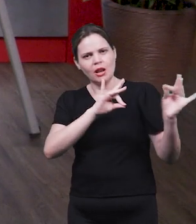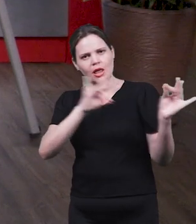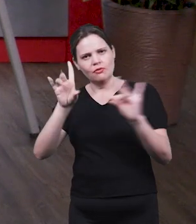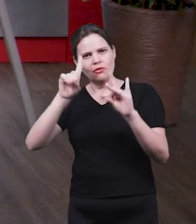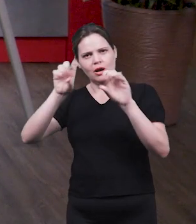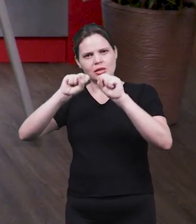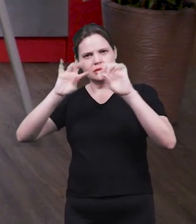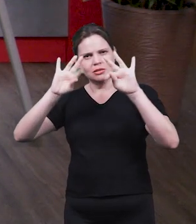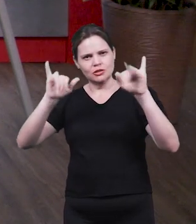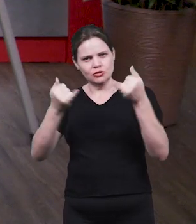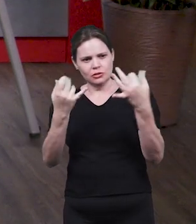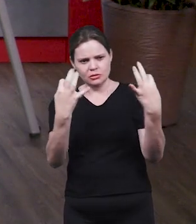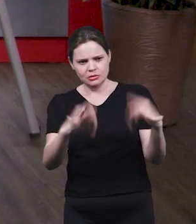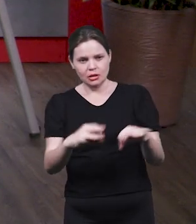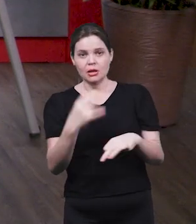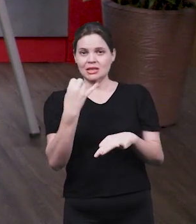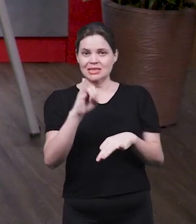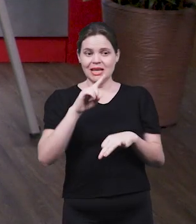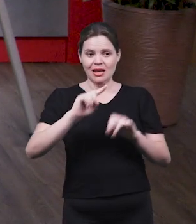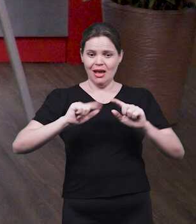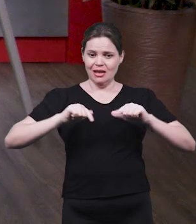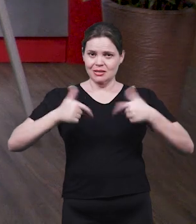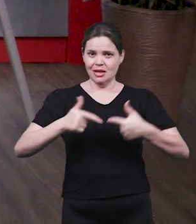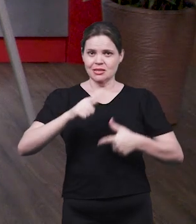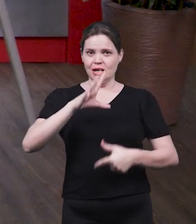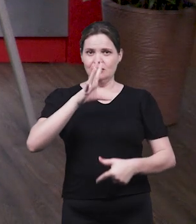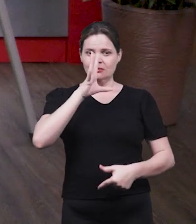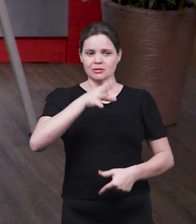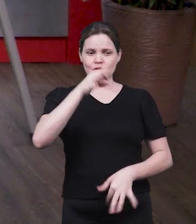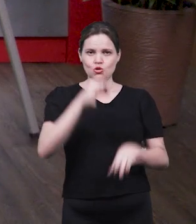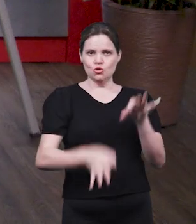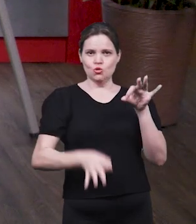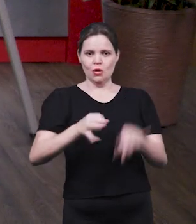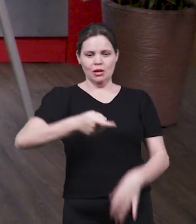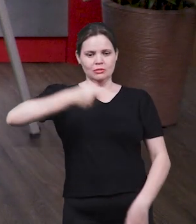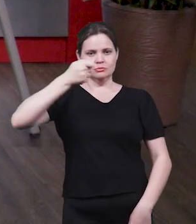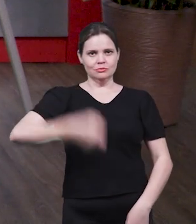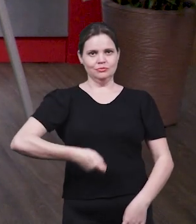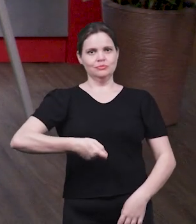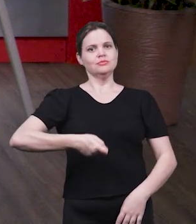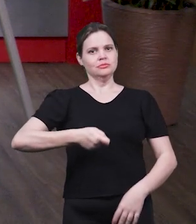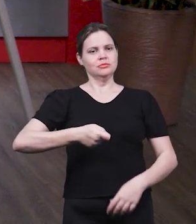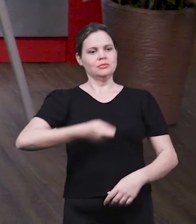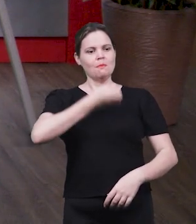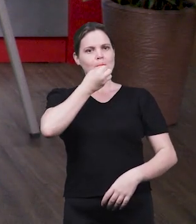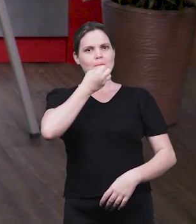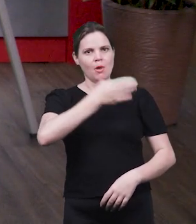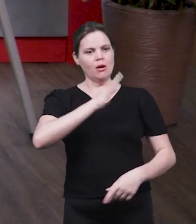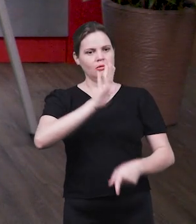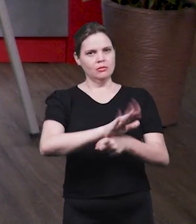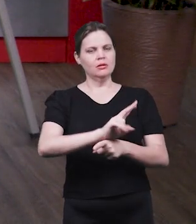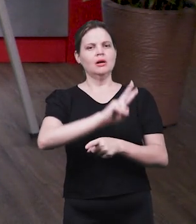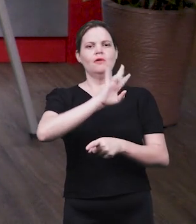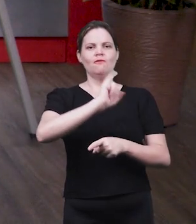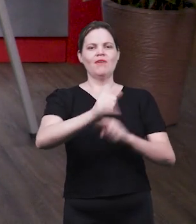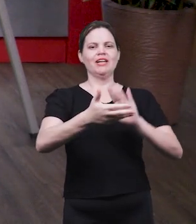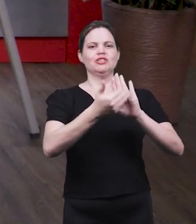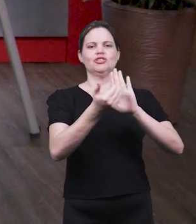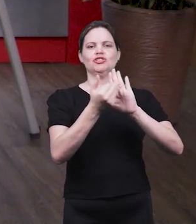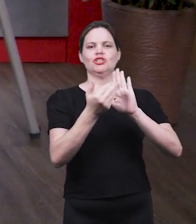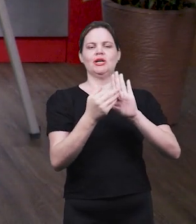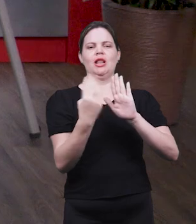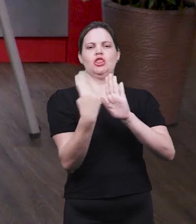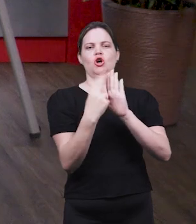Caso essa ação civil pública seja julgada favorável, né, vai ali excluir vários bairros,